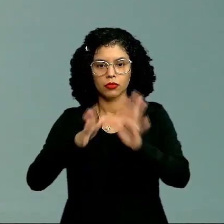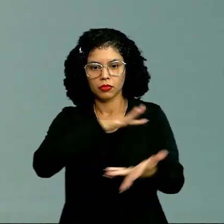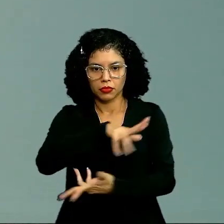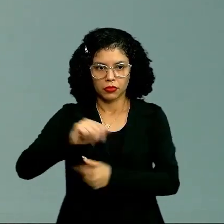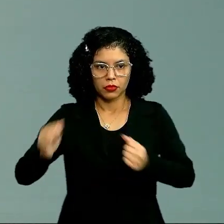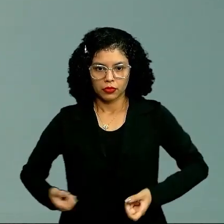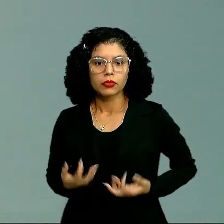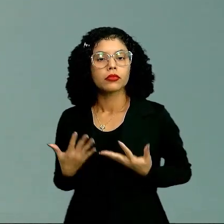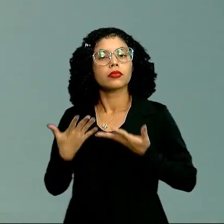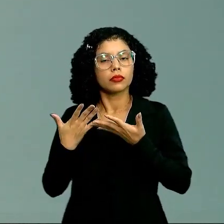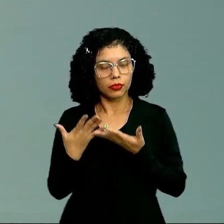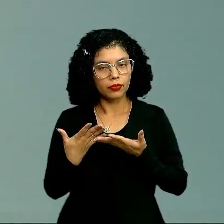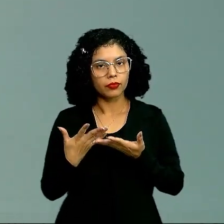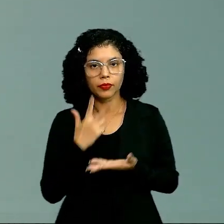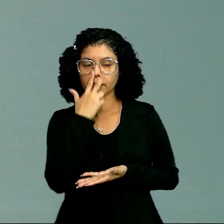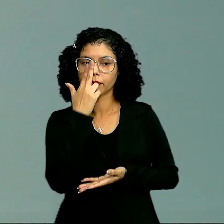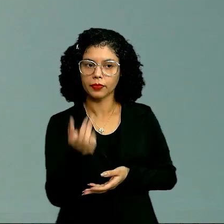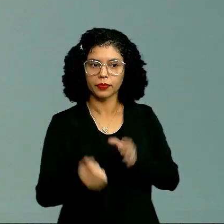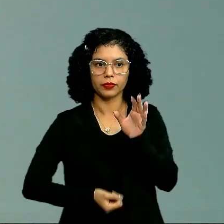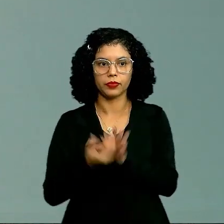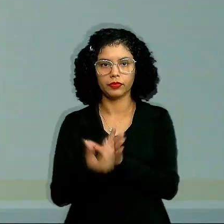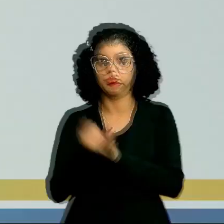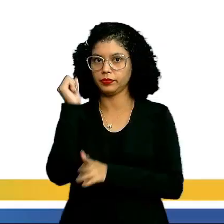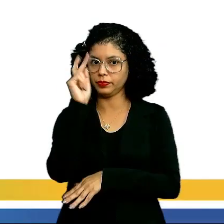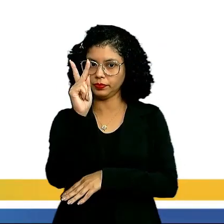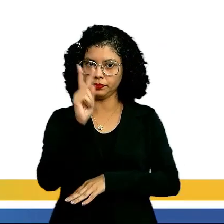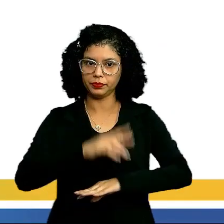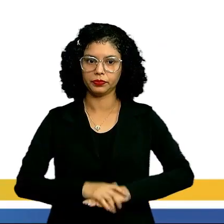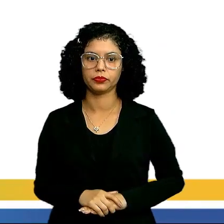questões emocionais que aparecem na produção, tá?